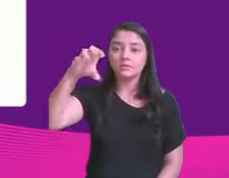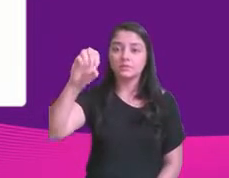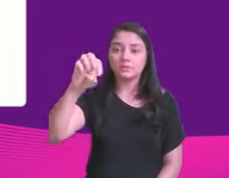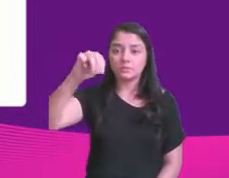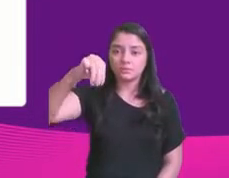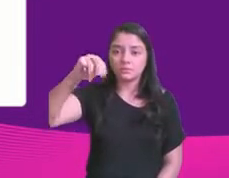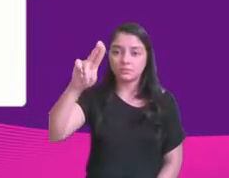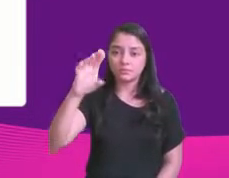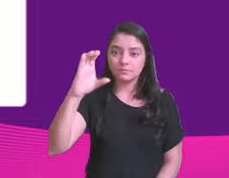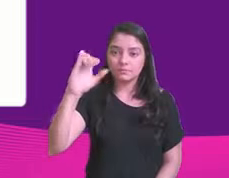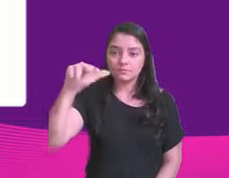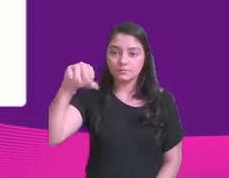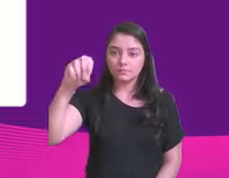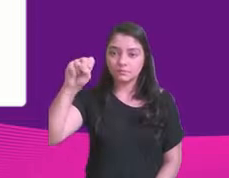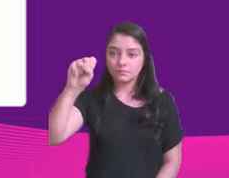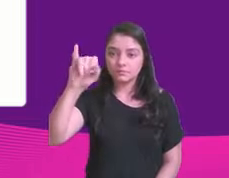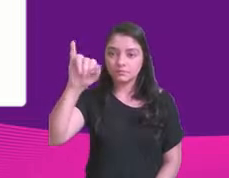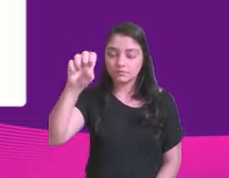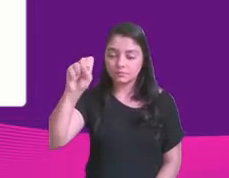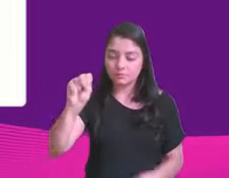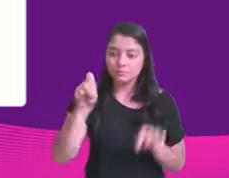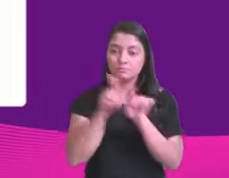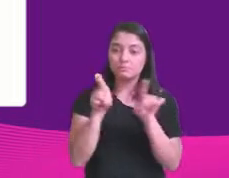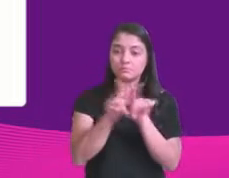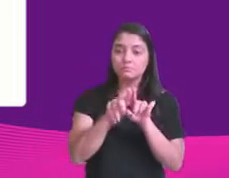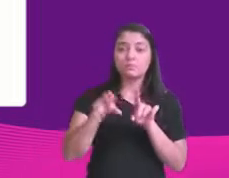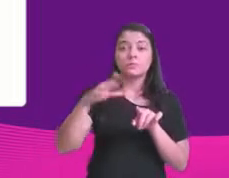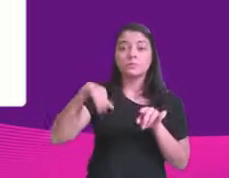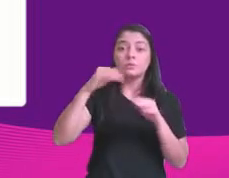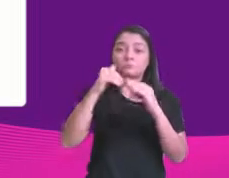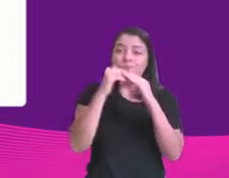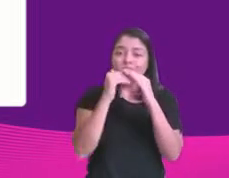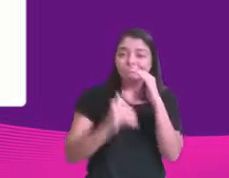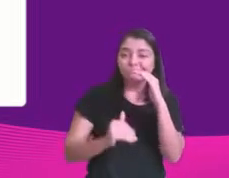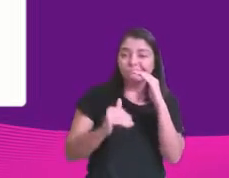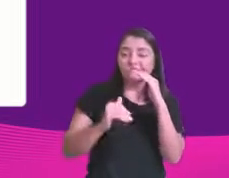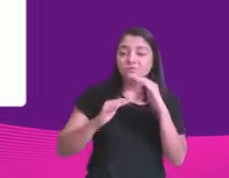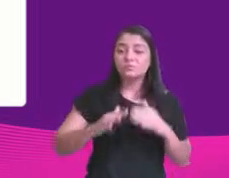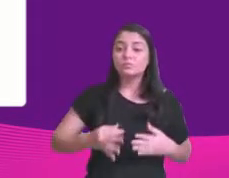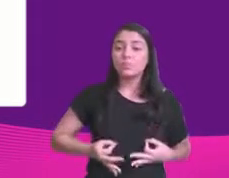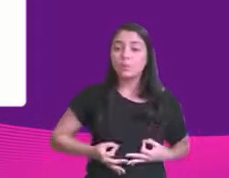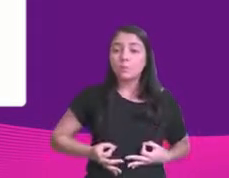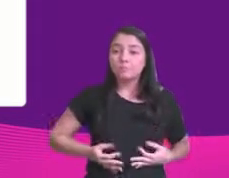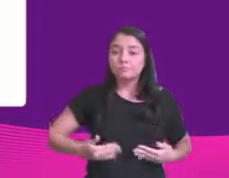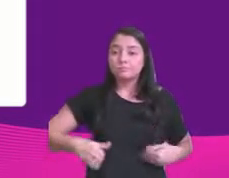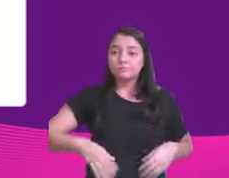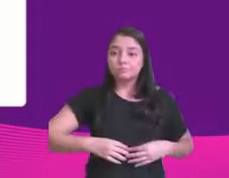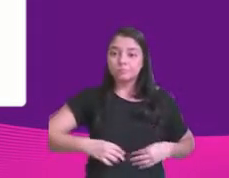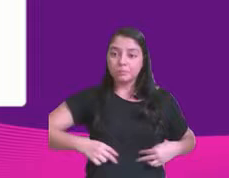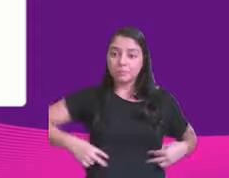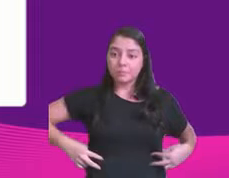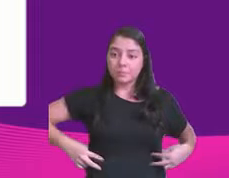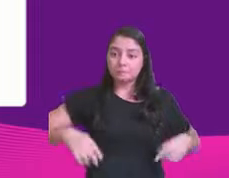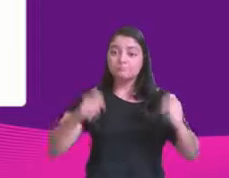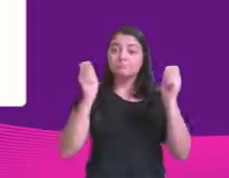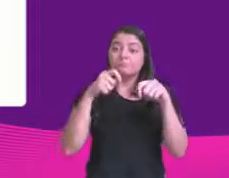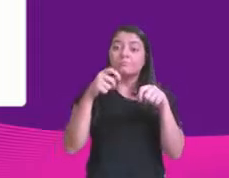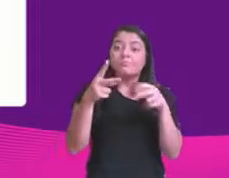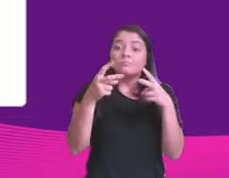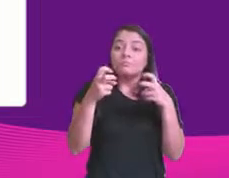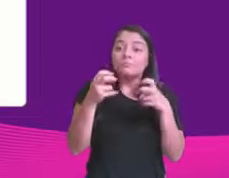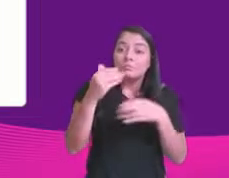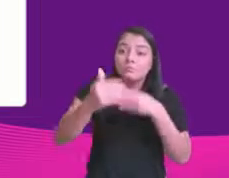sim, normalmente, as lesões mucinosas de baixo grau do apêndice, tá? Então, elas têm realmente uma sobrevida melhor que